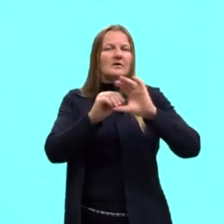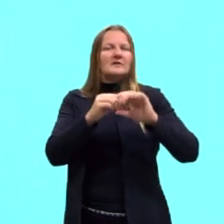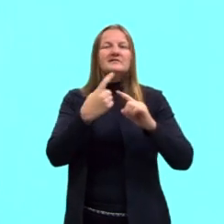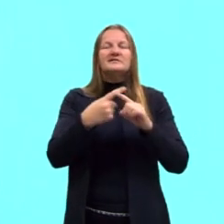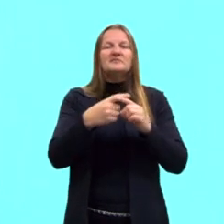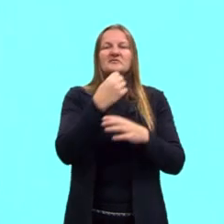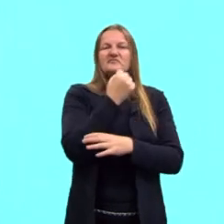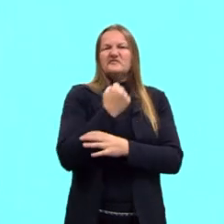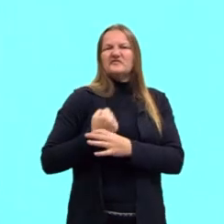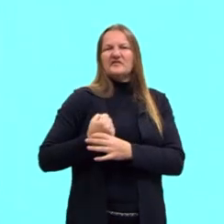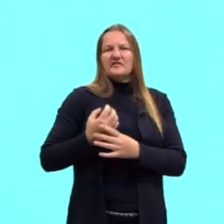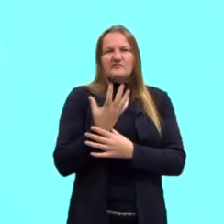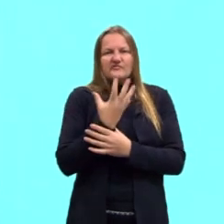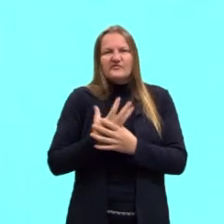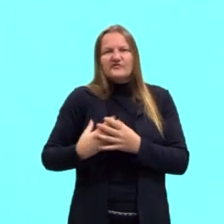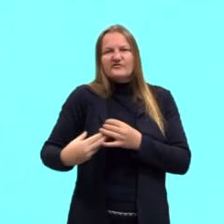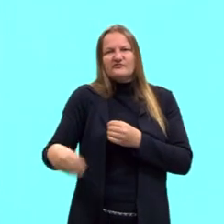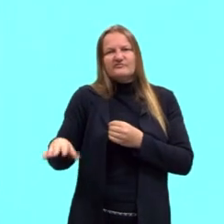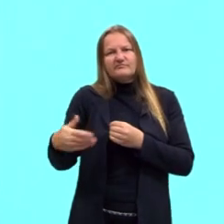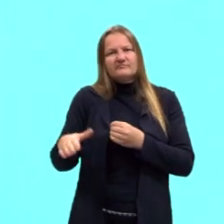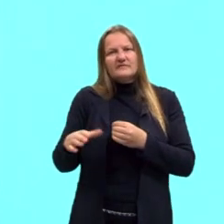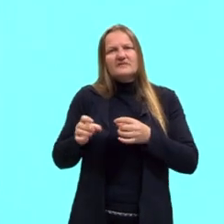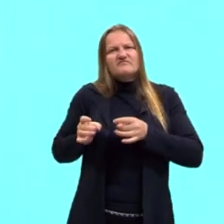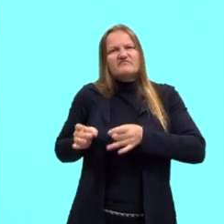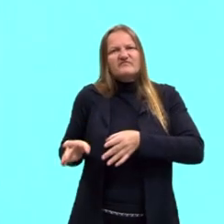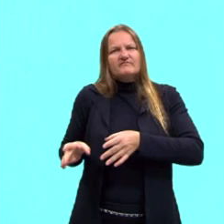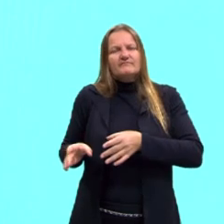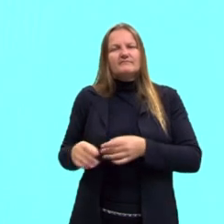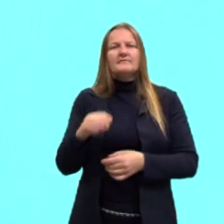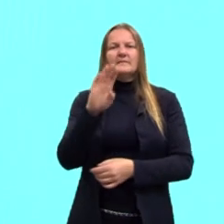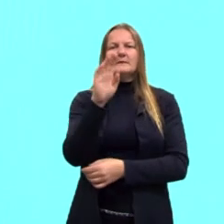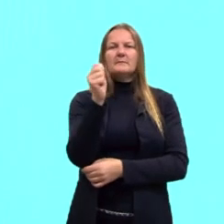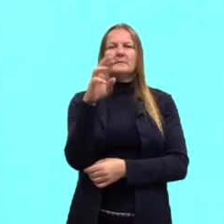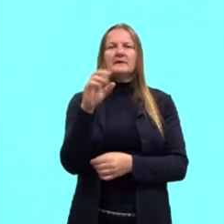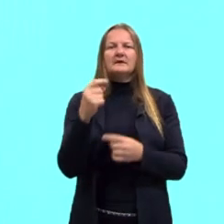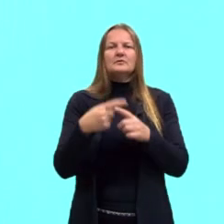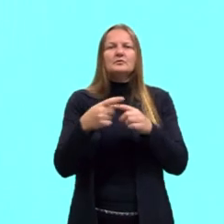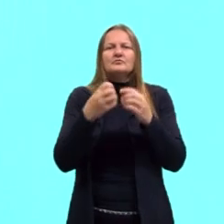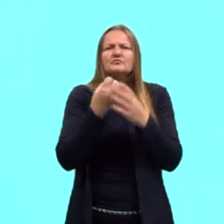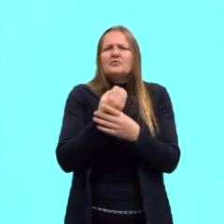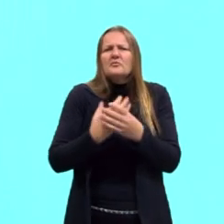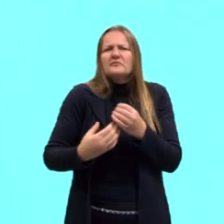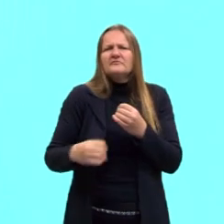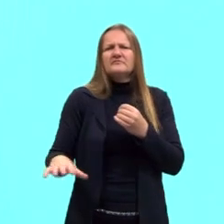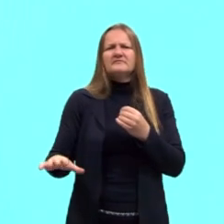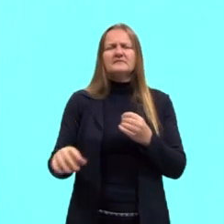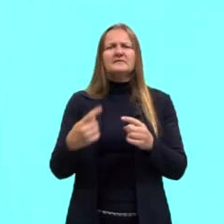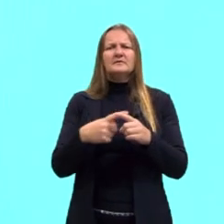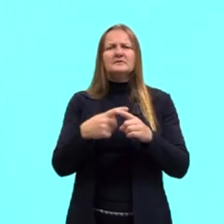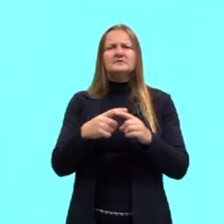fezes a eventual absorção do de íons bário porém pode levar a reações